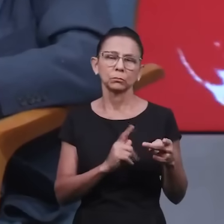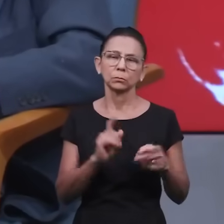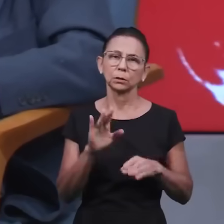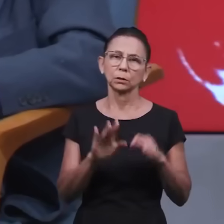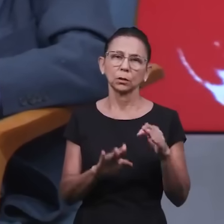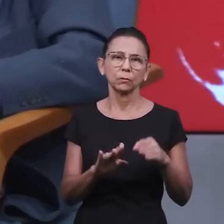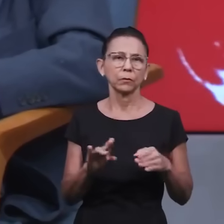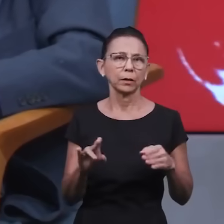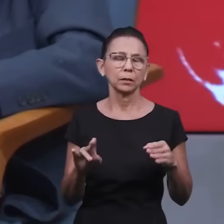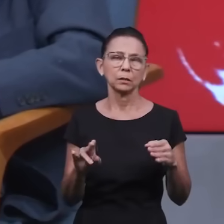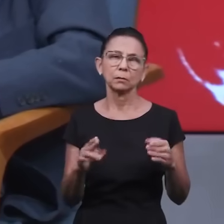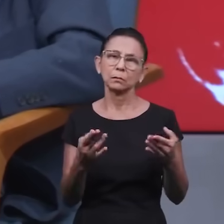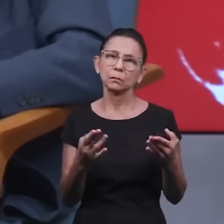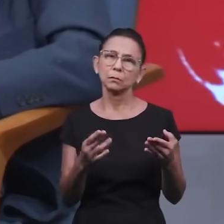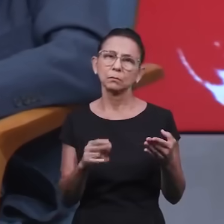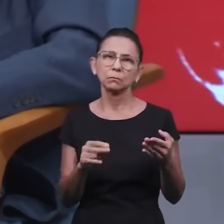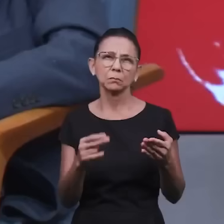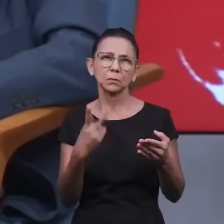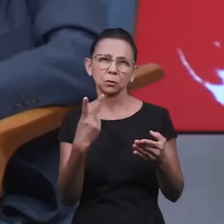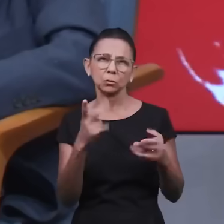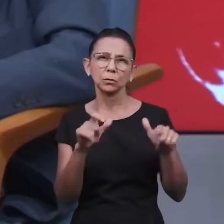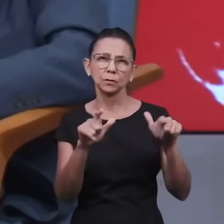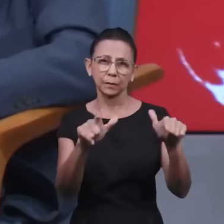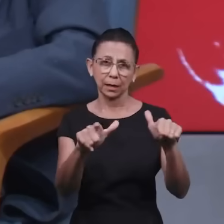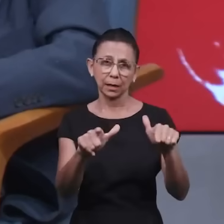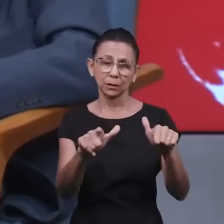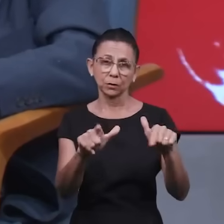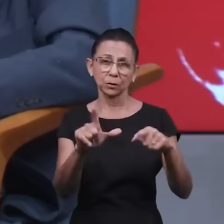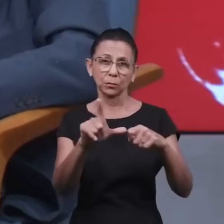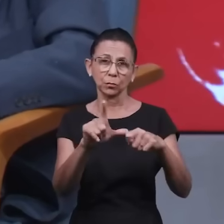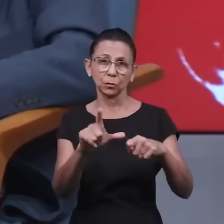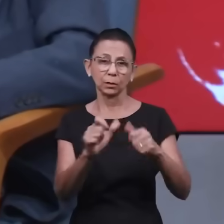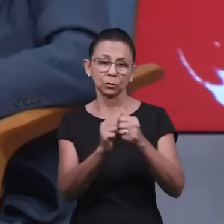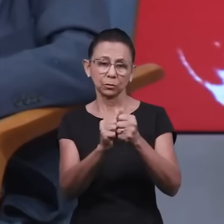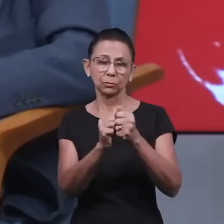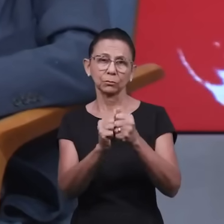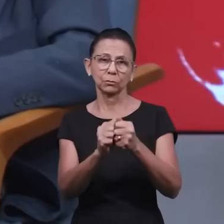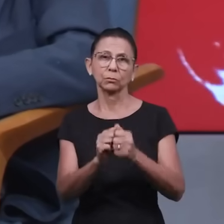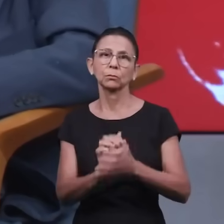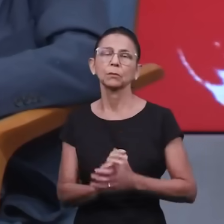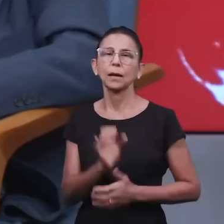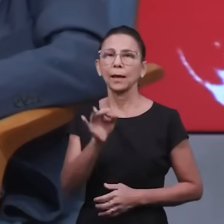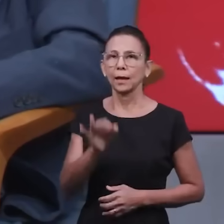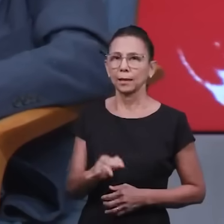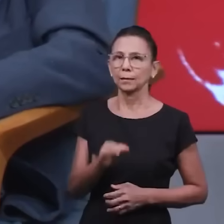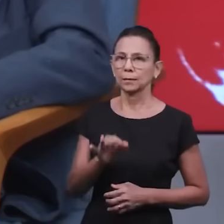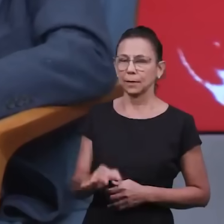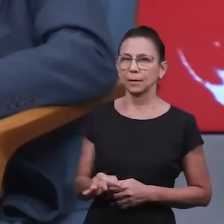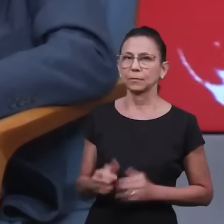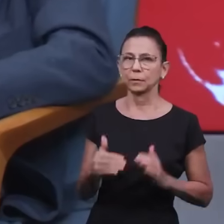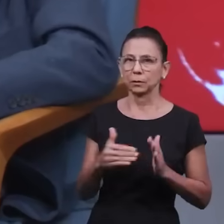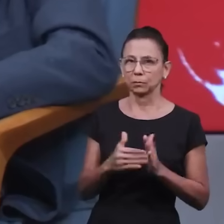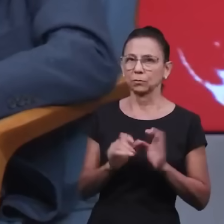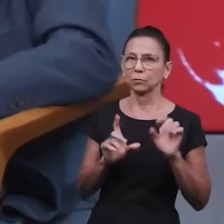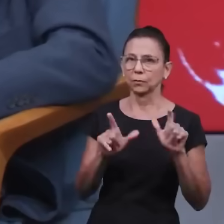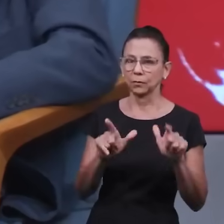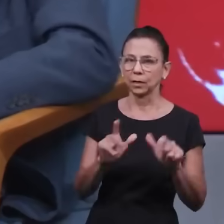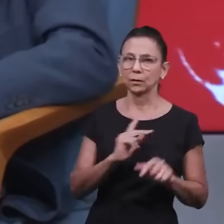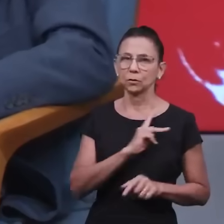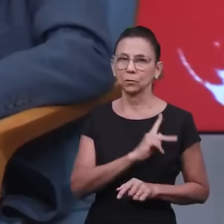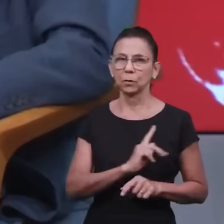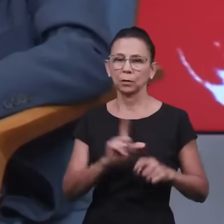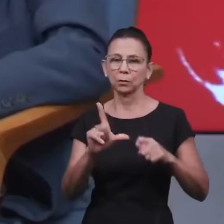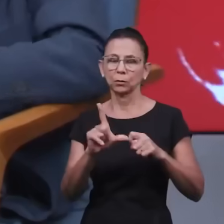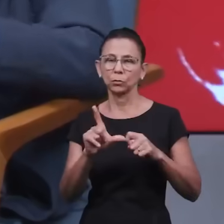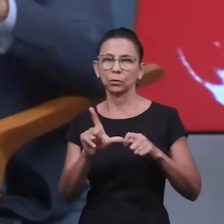talvez 2 viagens de Paulo, Lucas esteve presente. A última com certeza, porque Lucas foi para Roma com